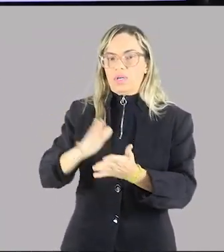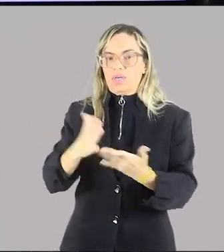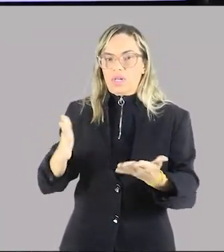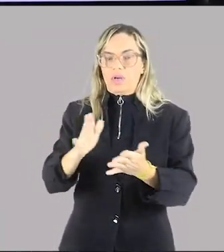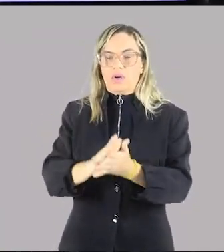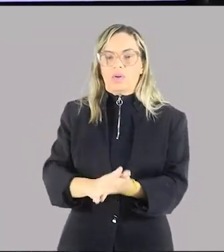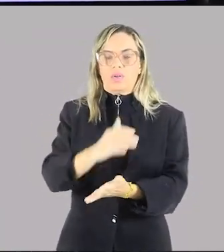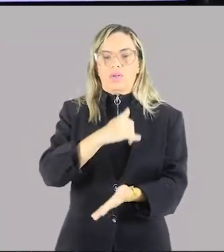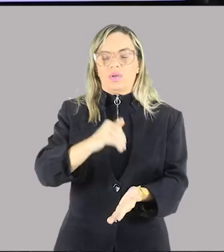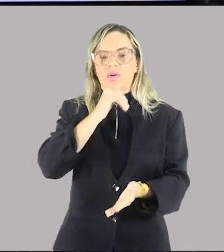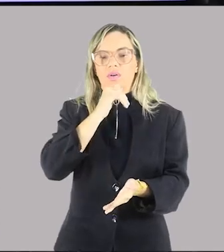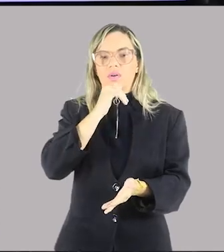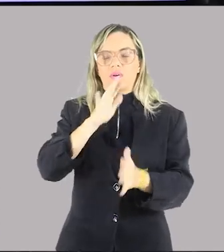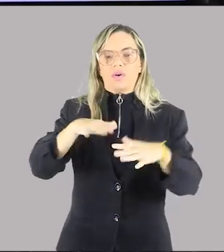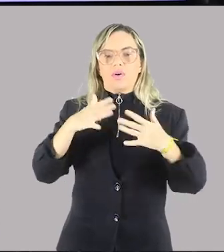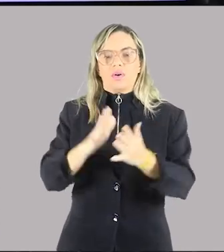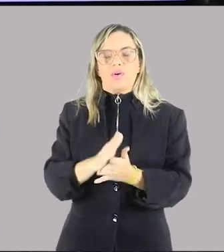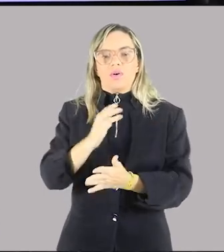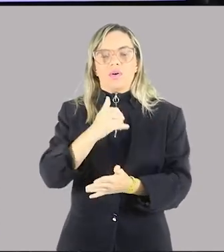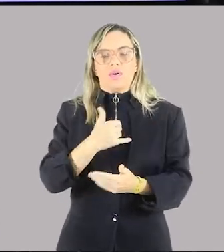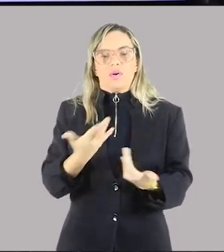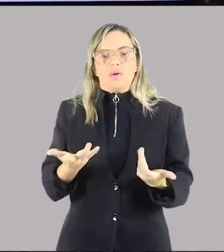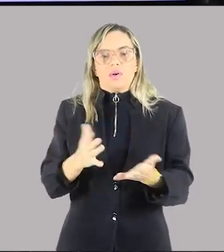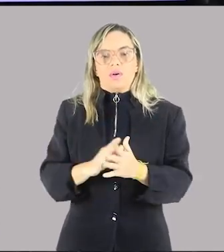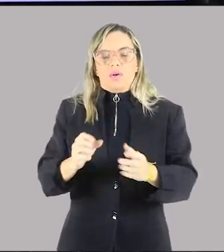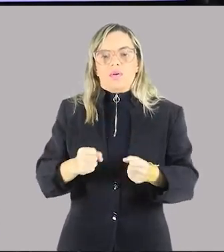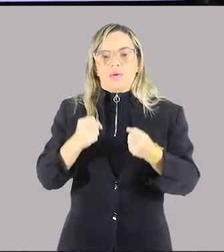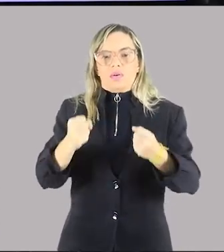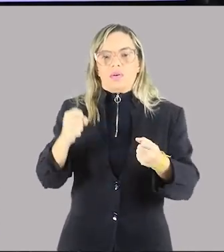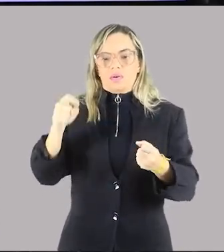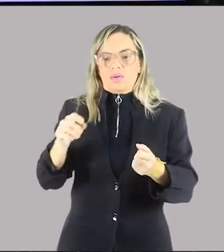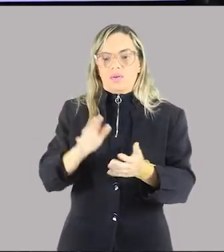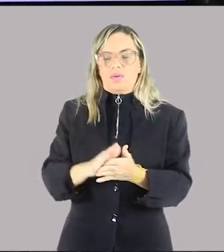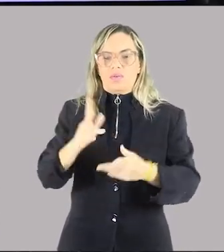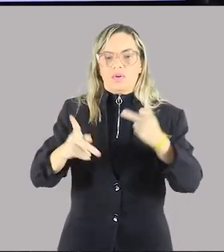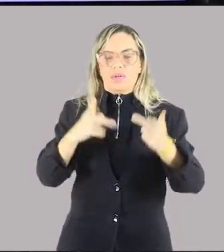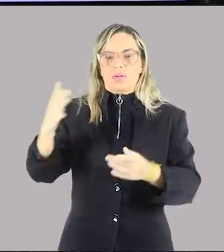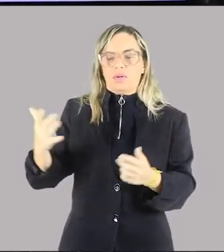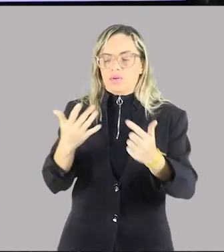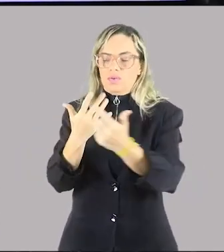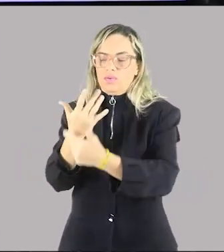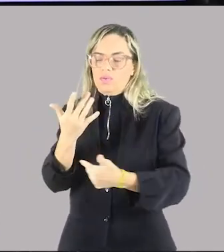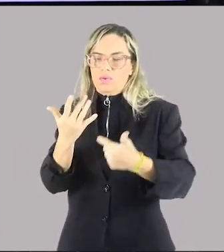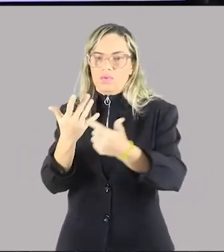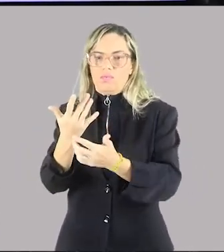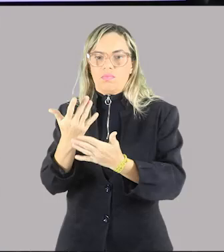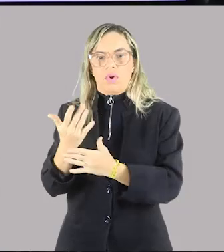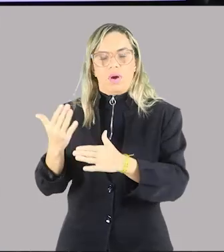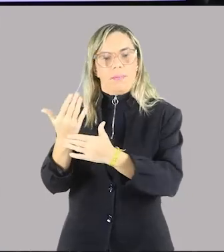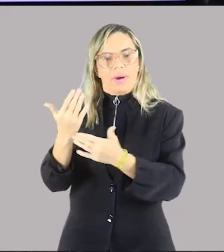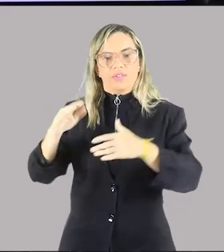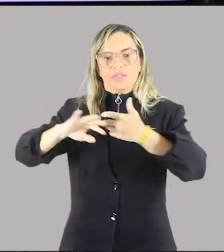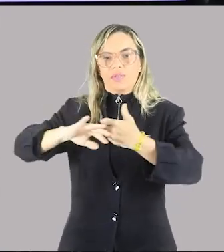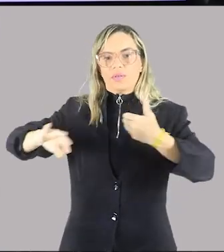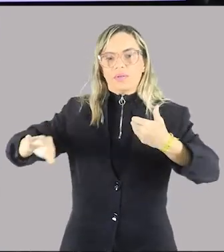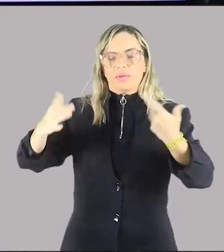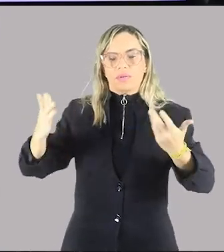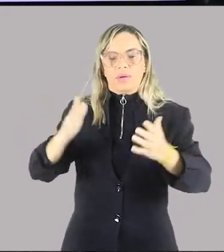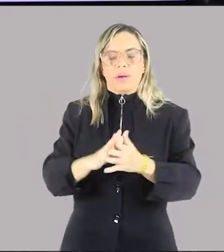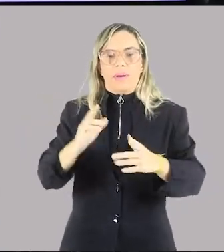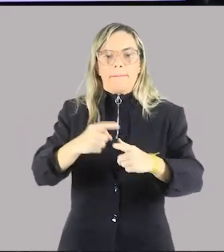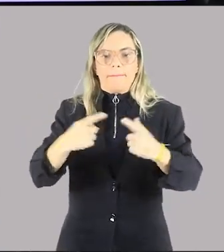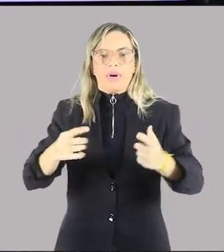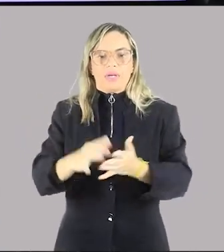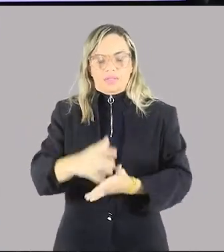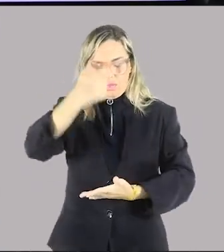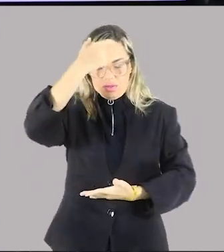obviamente, eu não poderia dizer que quem atuou foi a minha mão, um órgão, uma parte do meu corpo, certo? Mas sim, fui eu